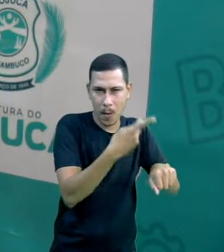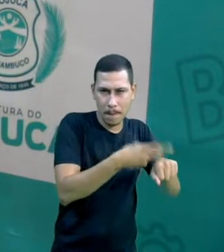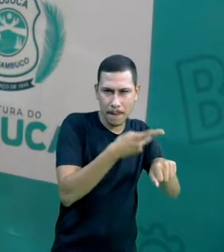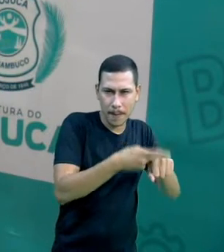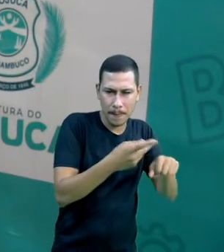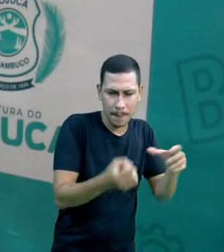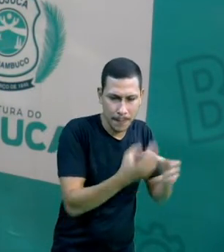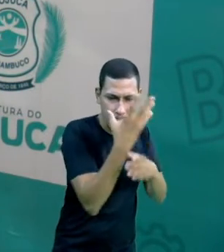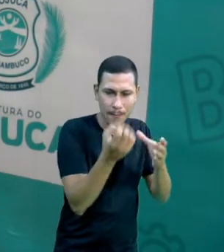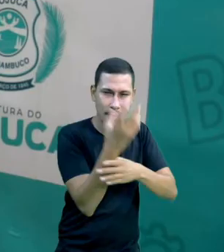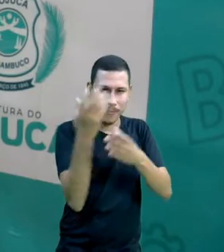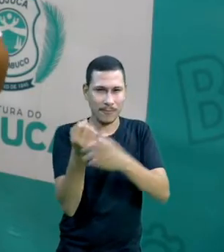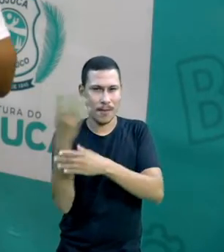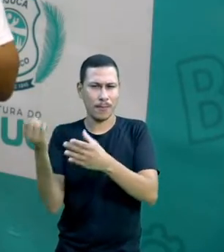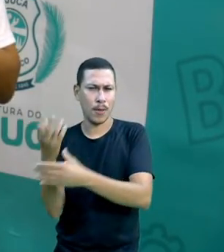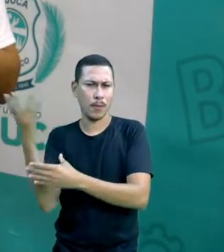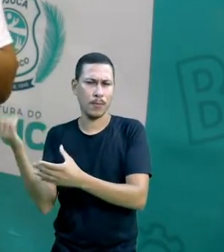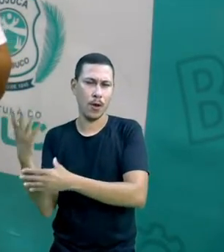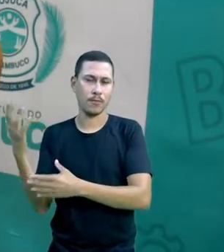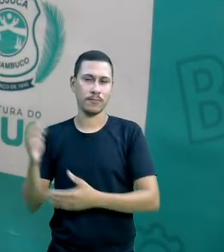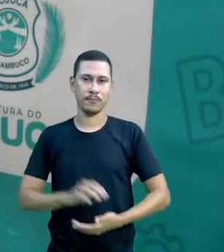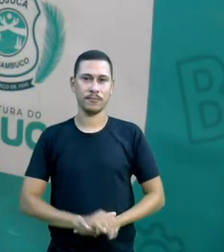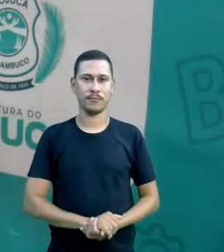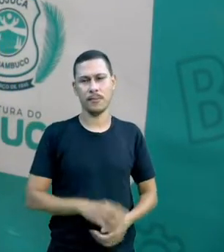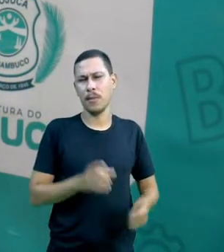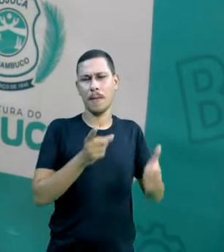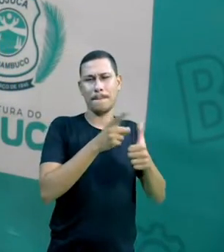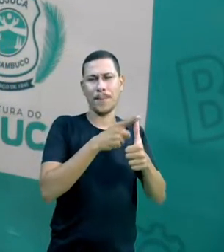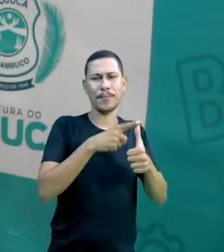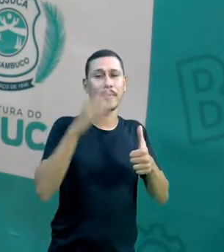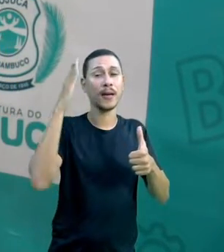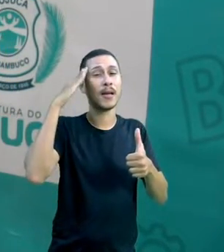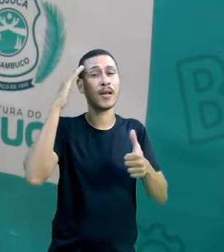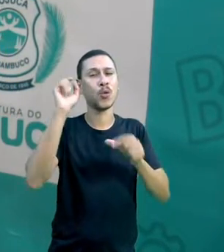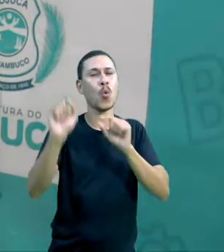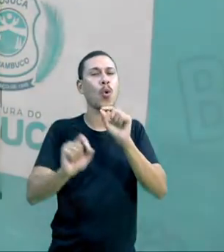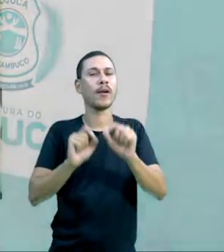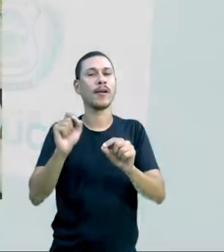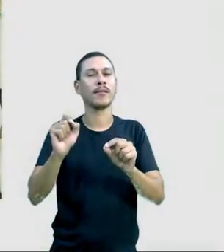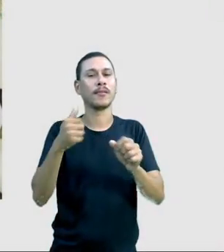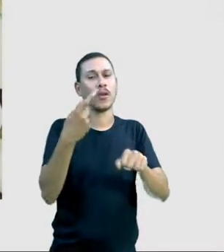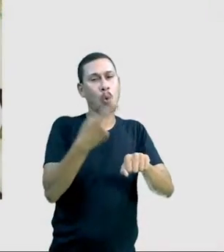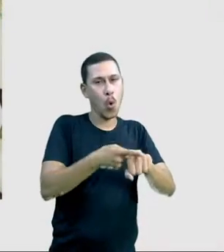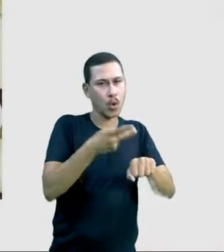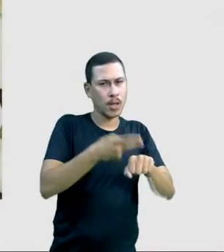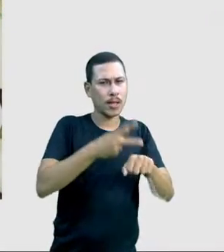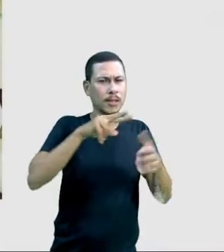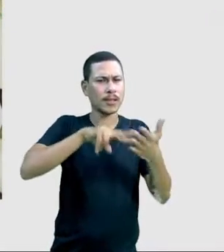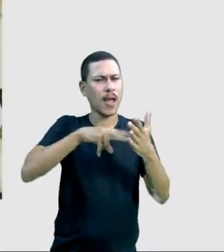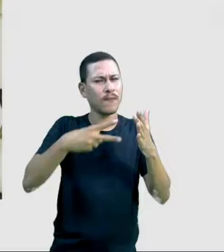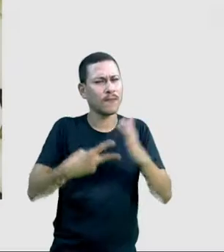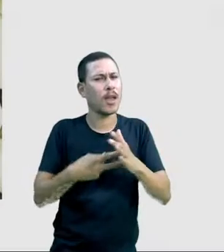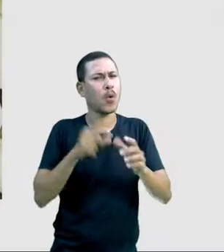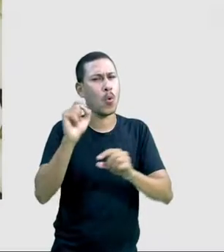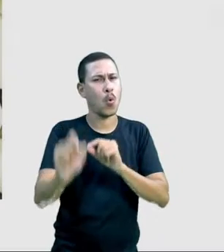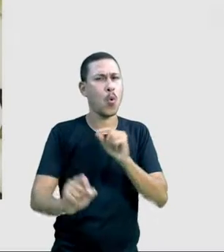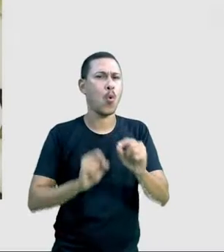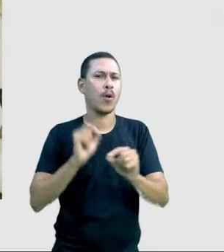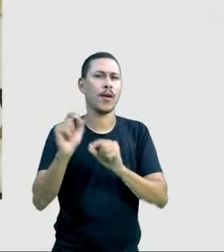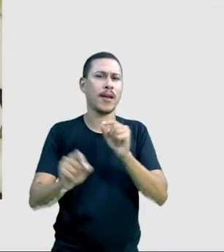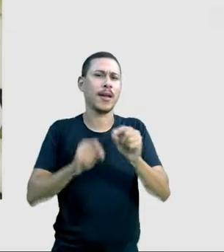na nossa vida. Então, a primeira coisa que a gente tem que entender é o que é uma rocha. Uma rocha nada mais é do que